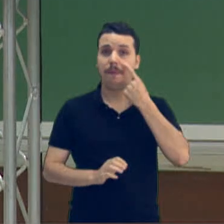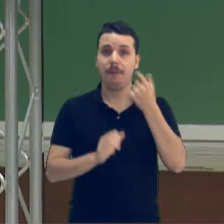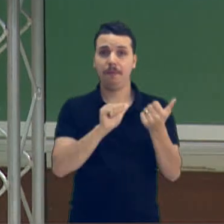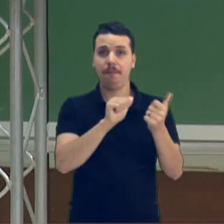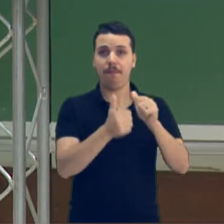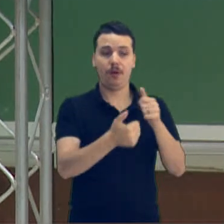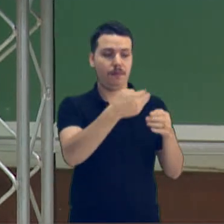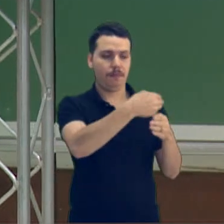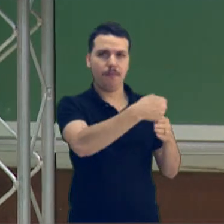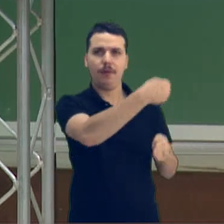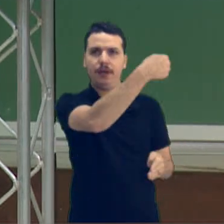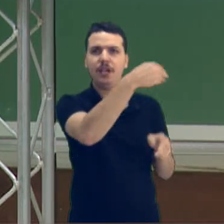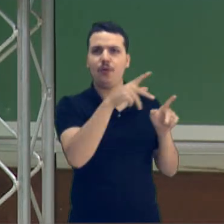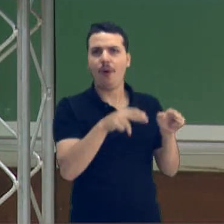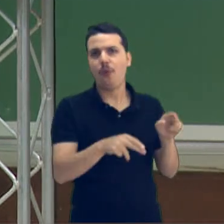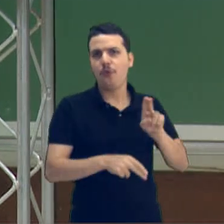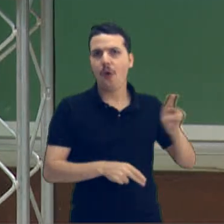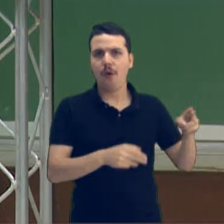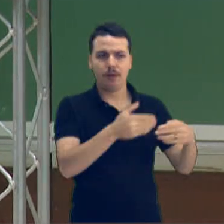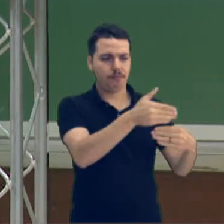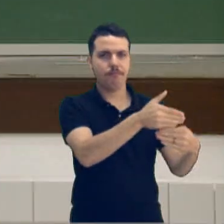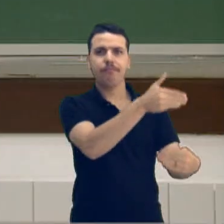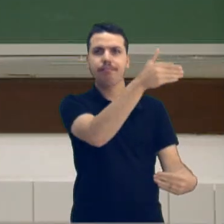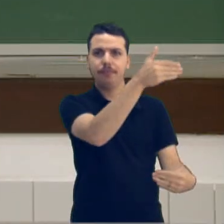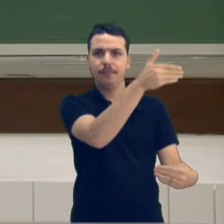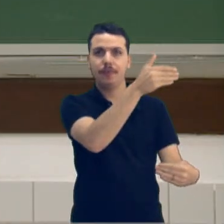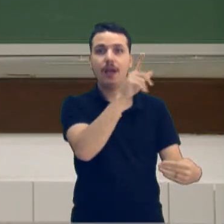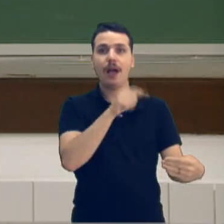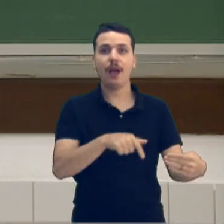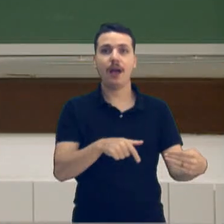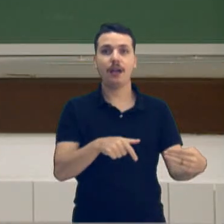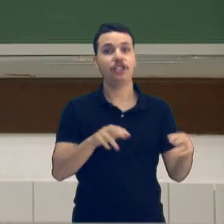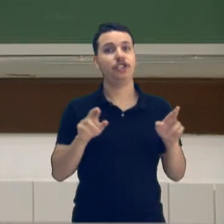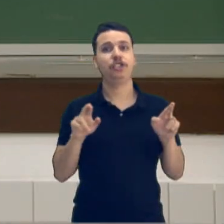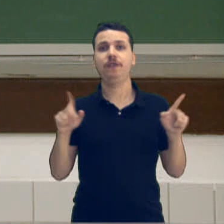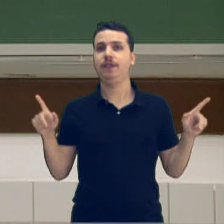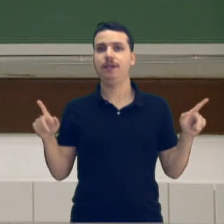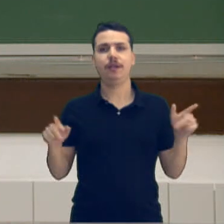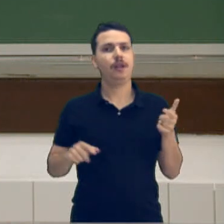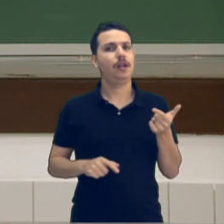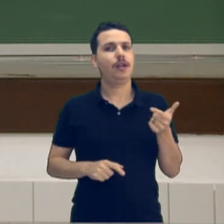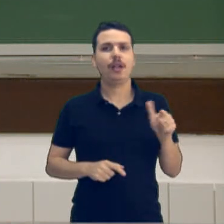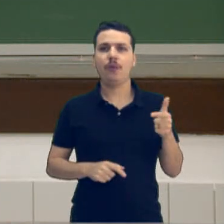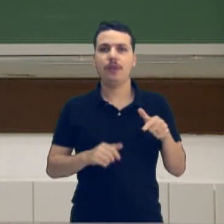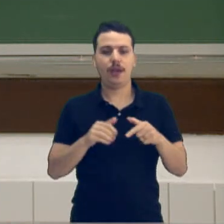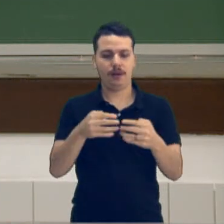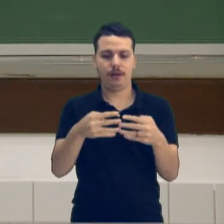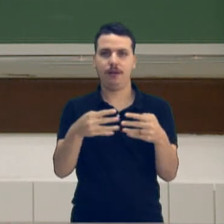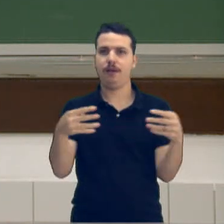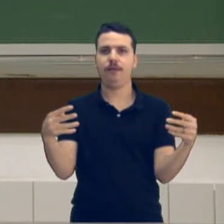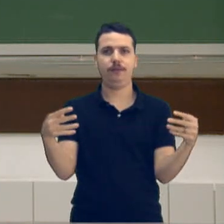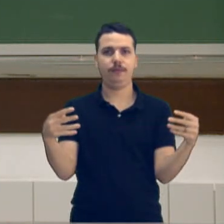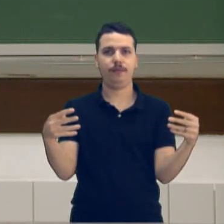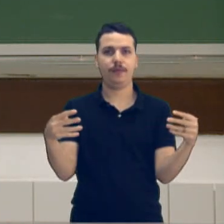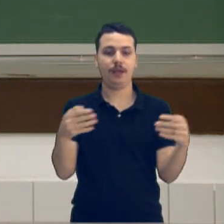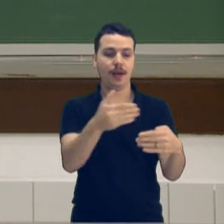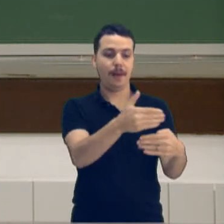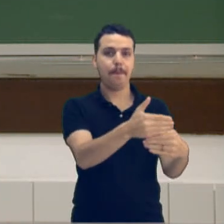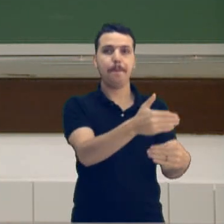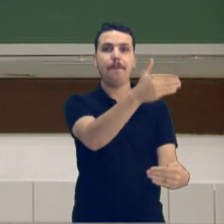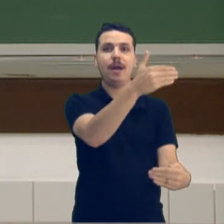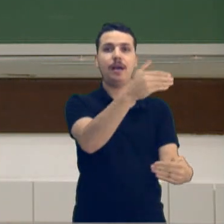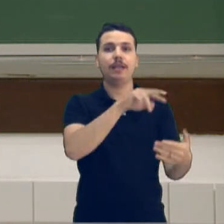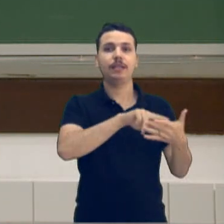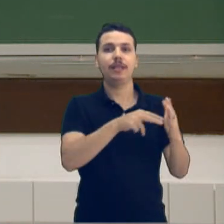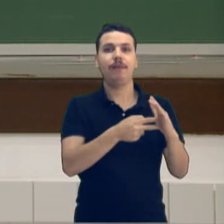de parede, como o nome está dizendo, é algo diferente. Não temos mais a rede e a parede serve